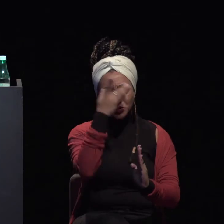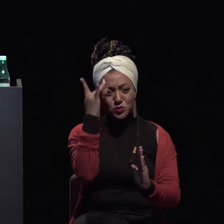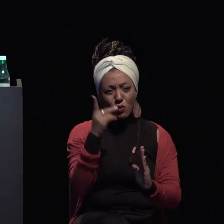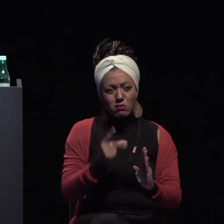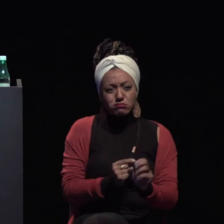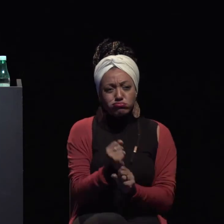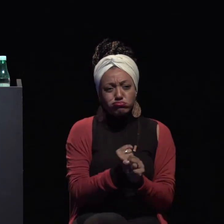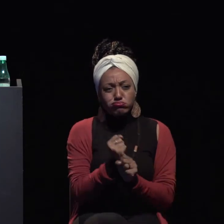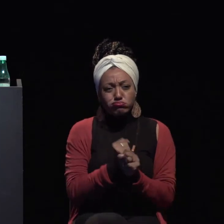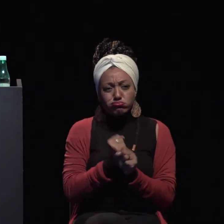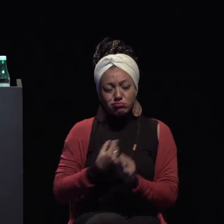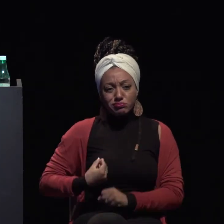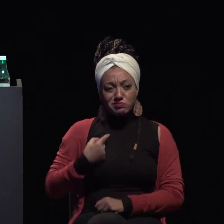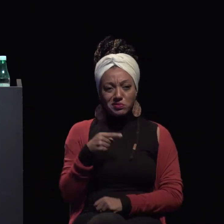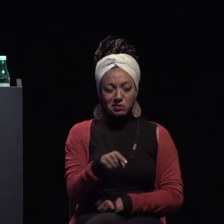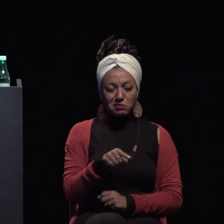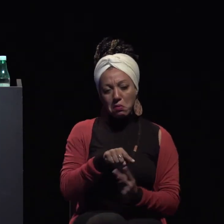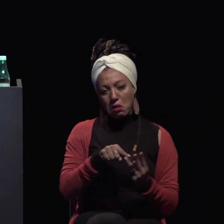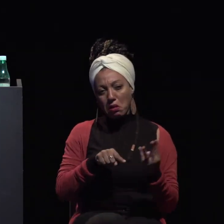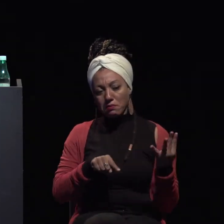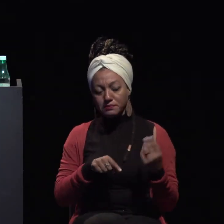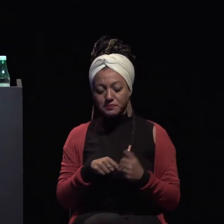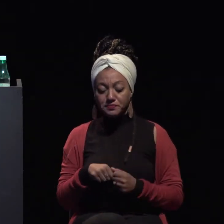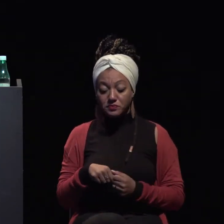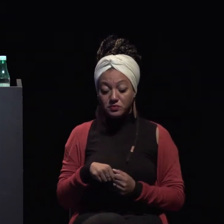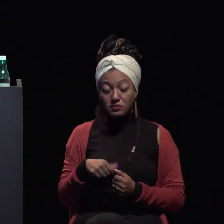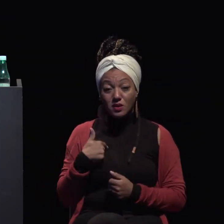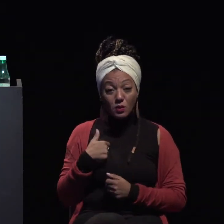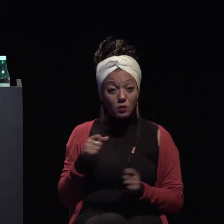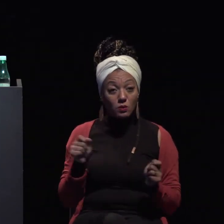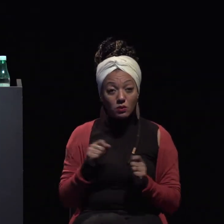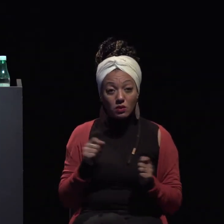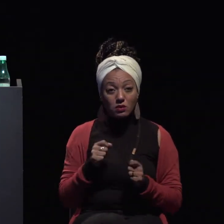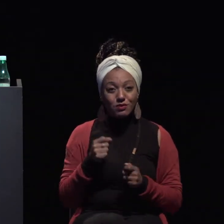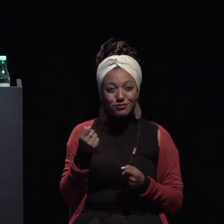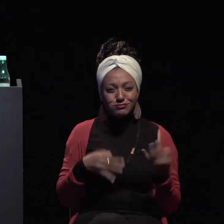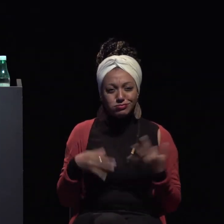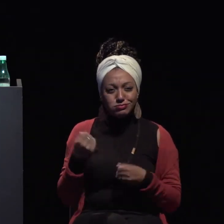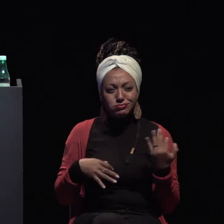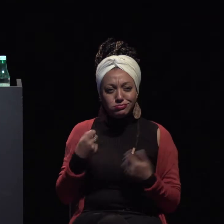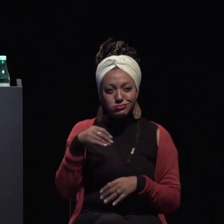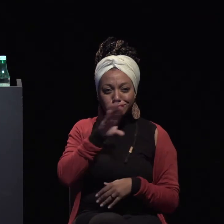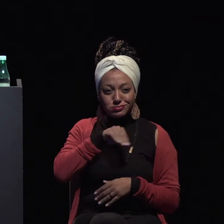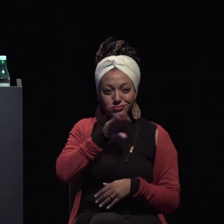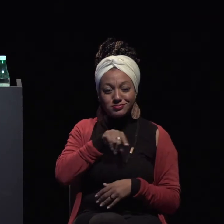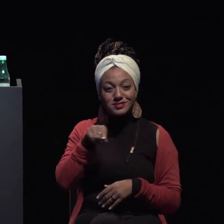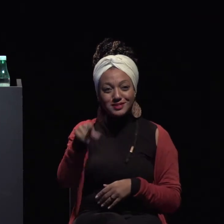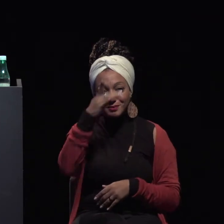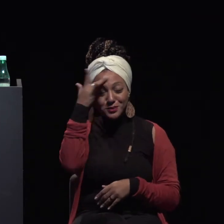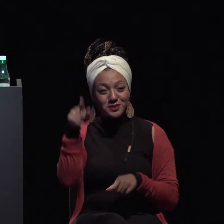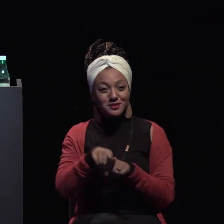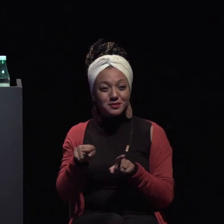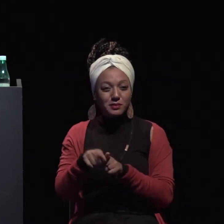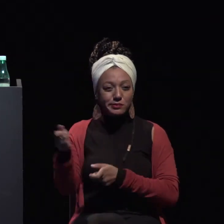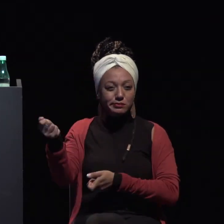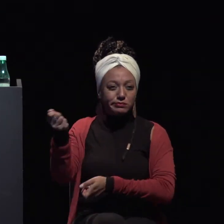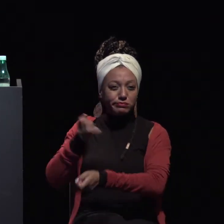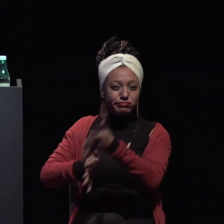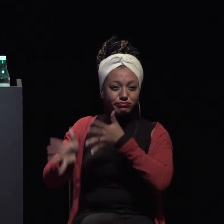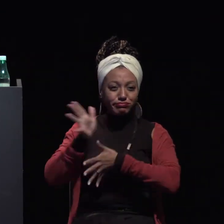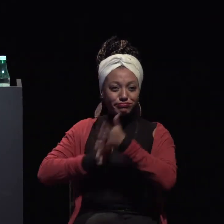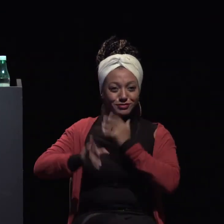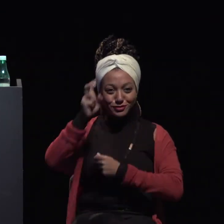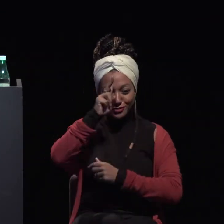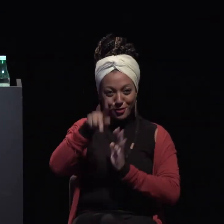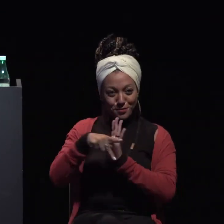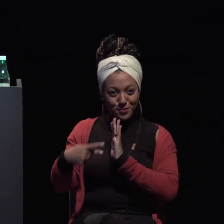que, assim como eu, que adoro falar, as pessoas também gostam muito de contar as histórias da sua vida. Então, a gente foi